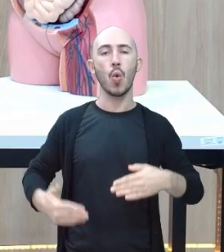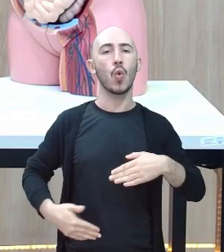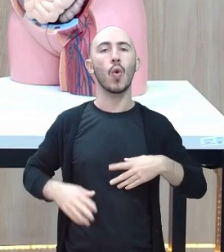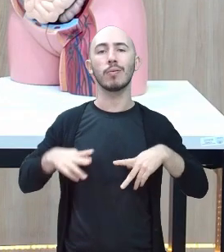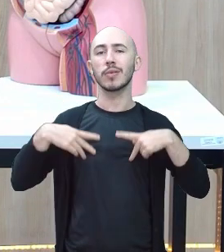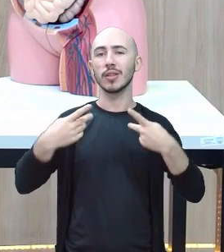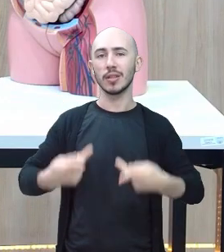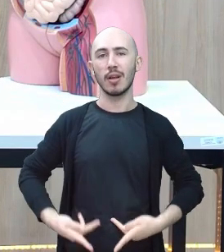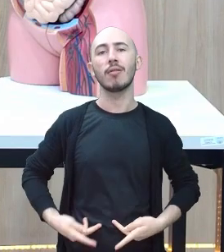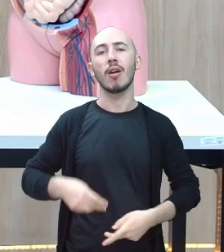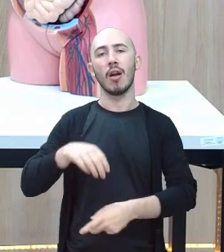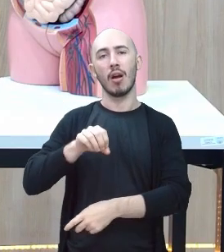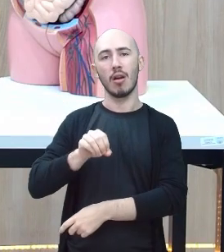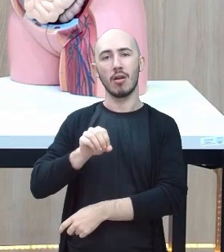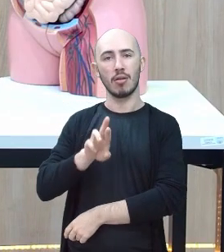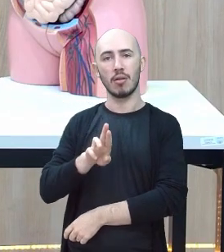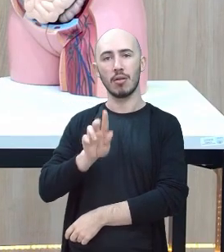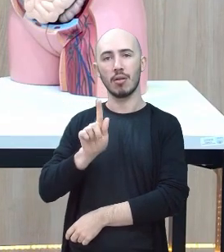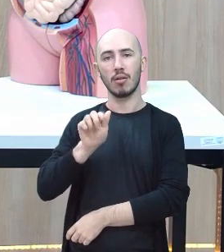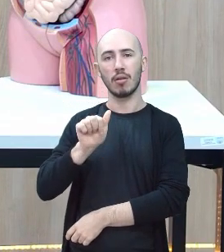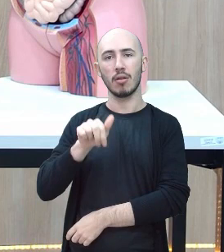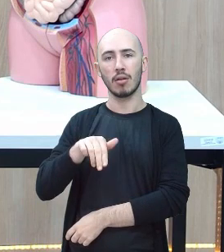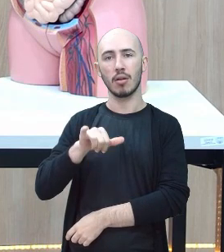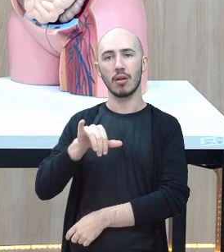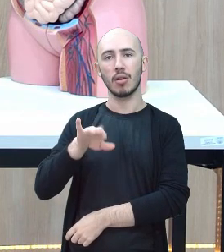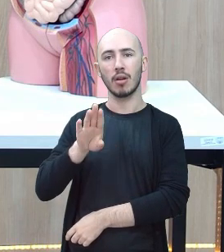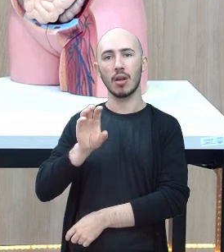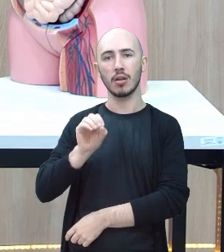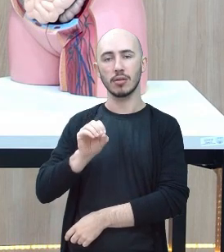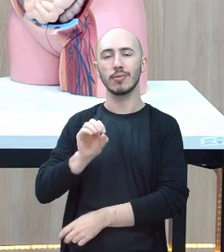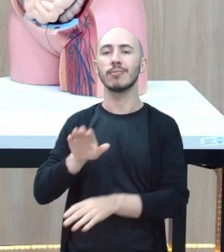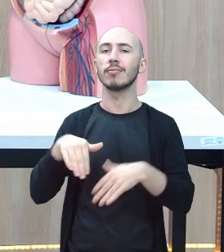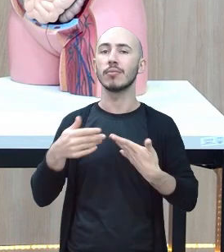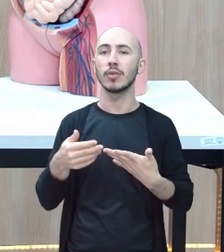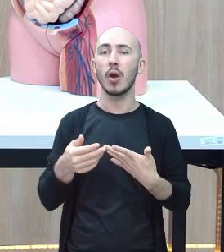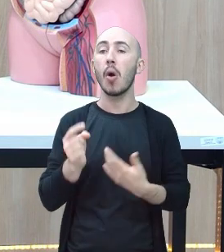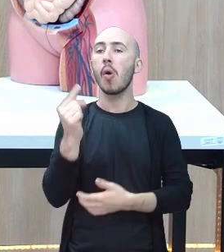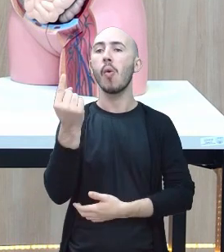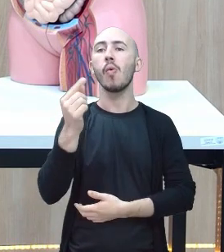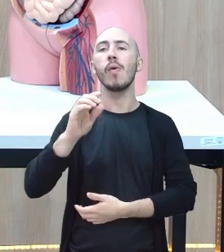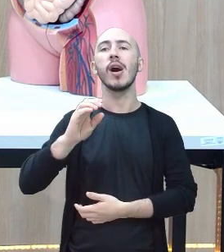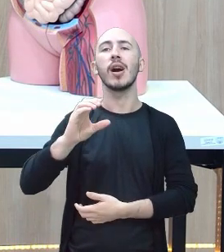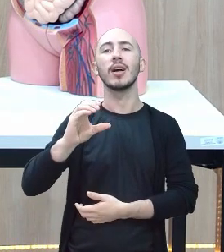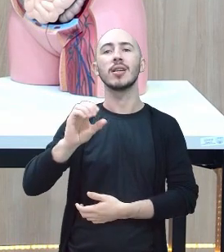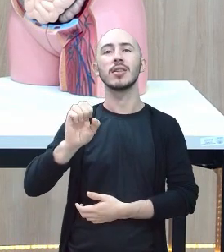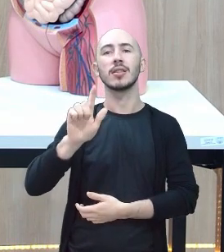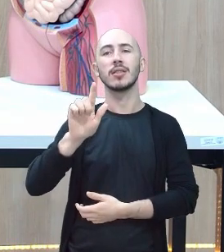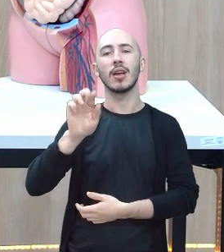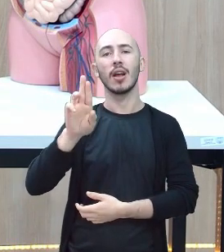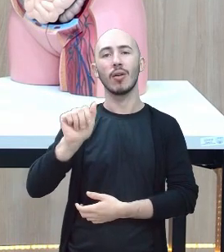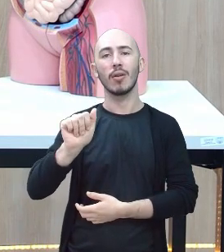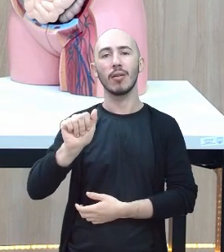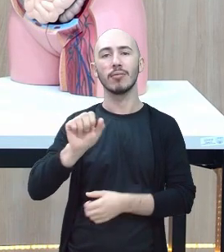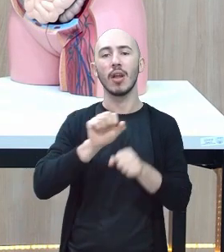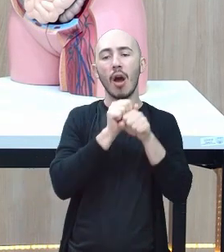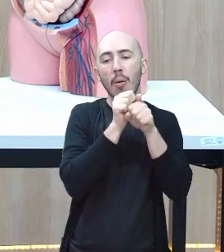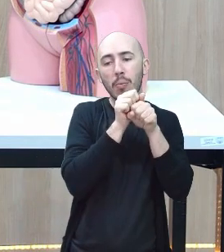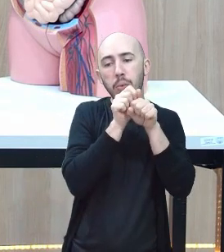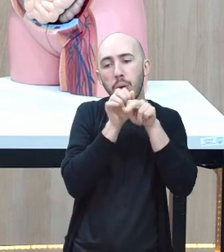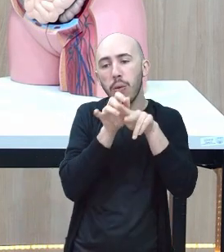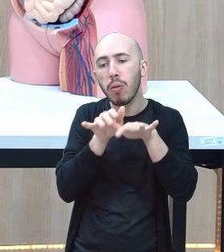Vê que interessante. Nosso corpo ele surgiu de uma célula. E a célula foi se duplicando,